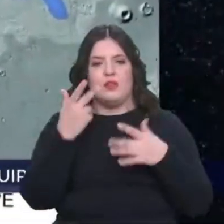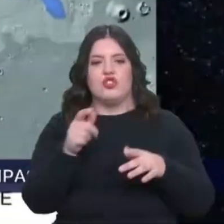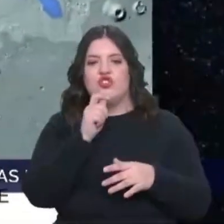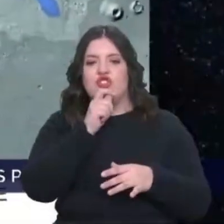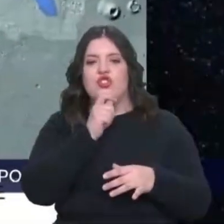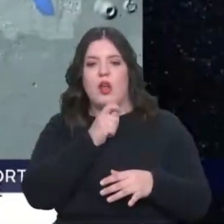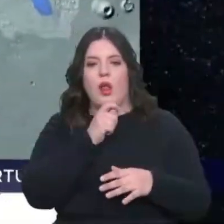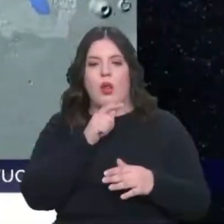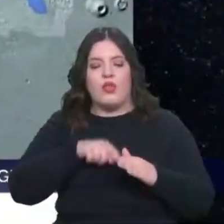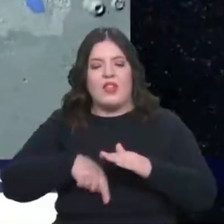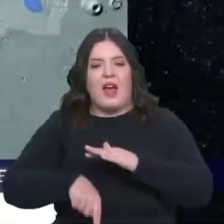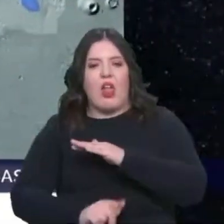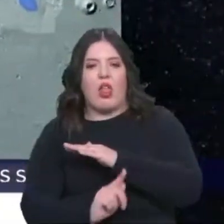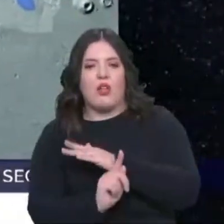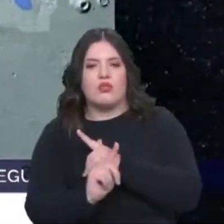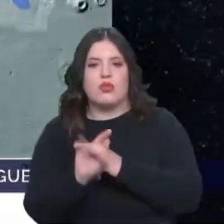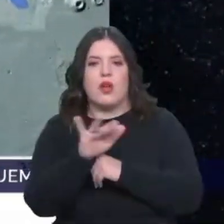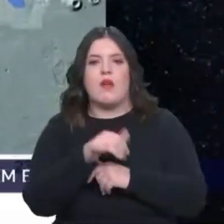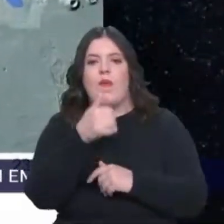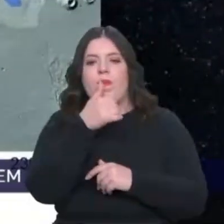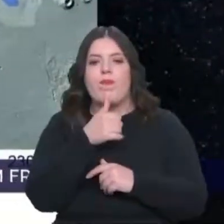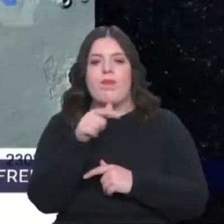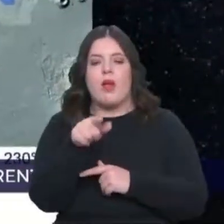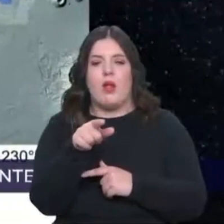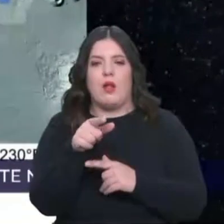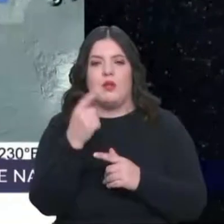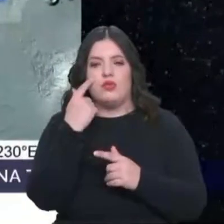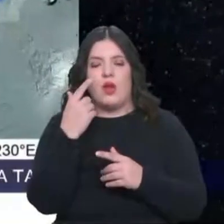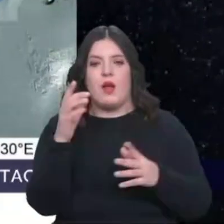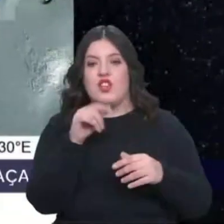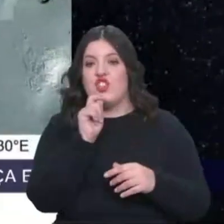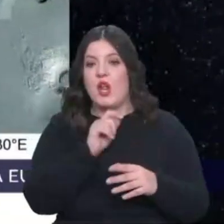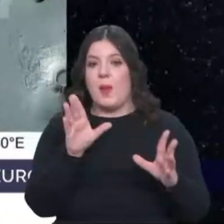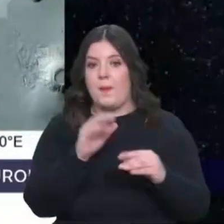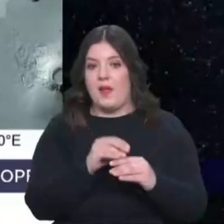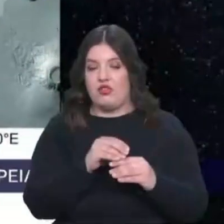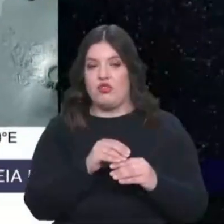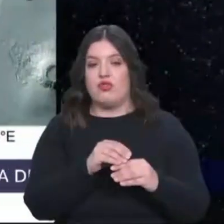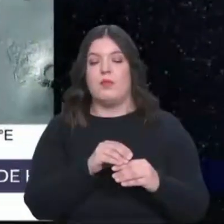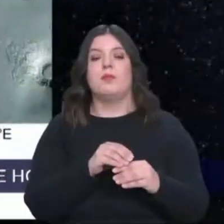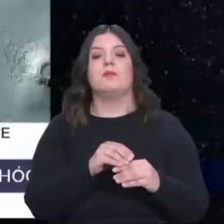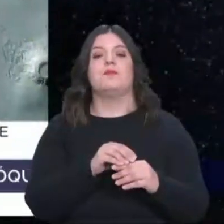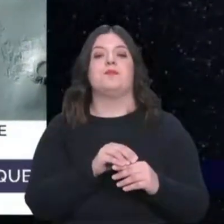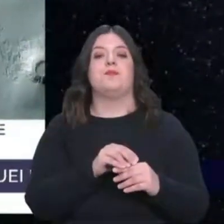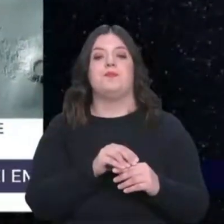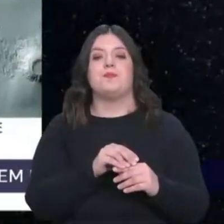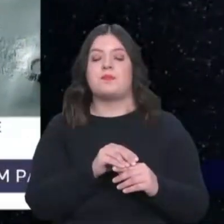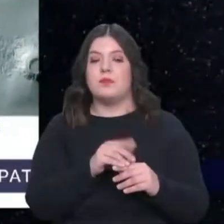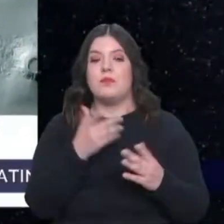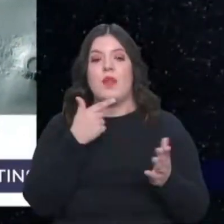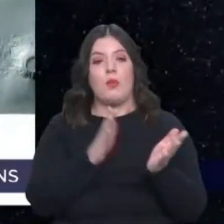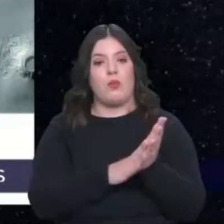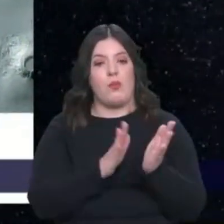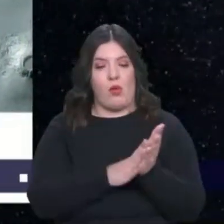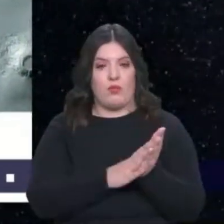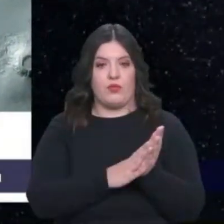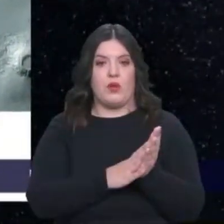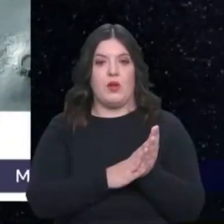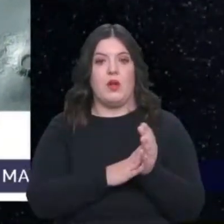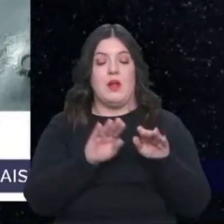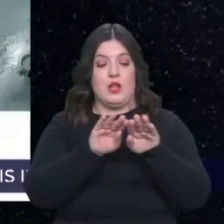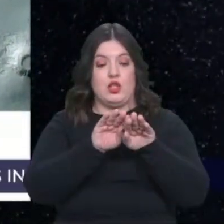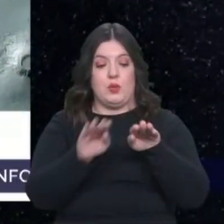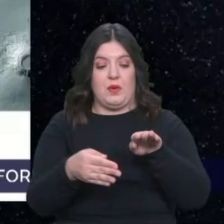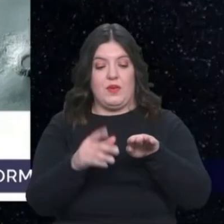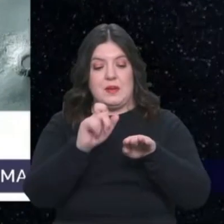gelo enterradas. Olha, são estas zonas. O vermelho mostra concentrações maiores de gelo e, portanto, é mais uma prova de que, por baixo da superfície de